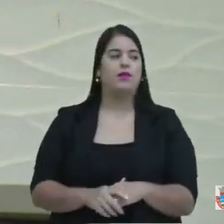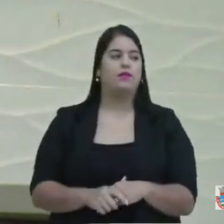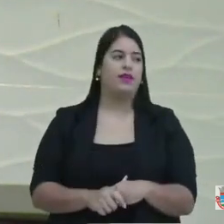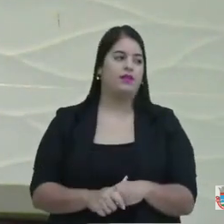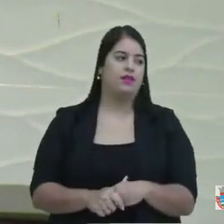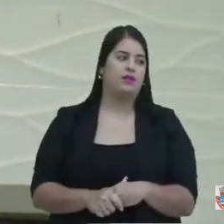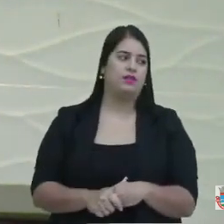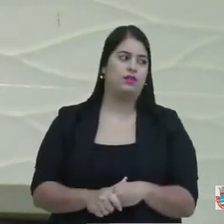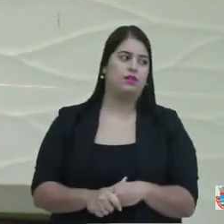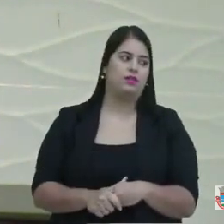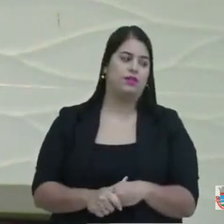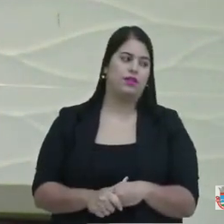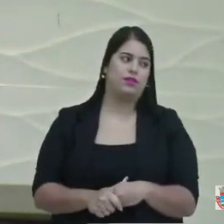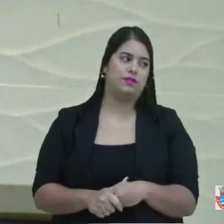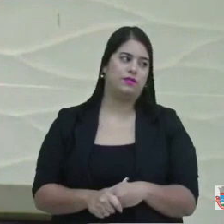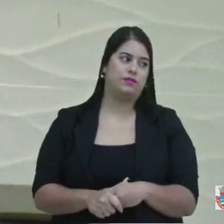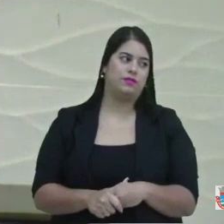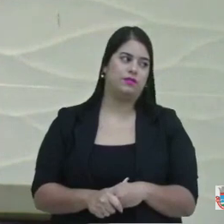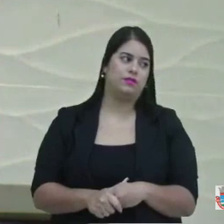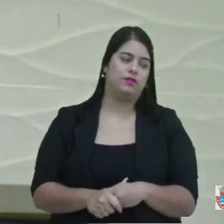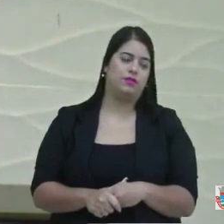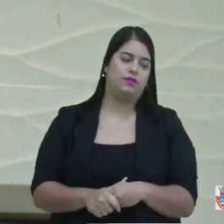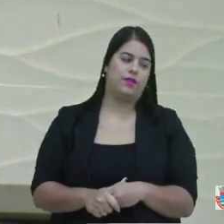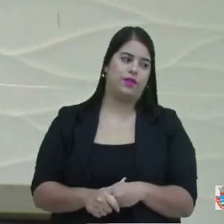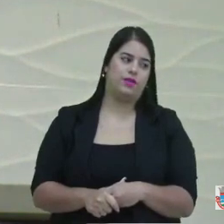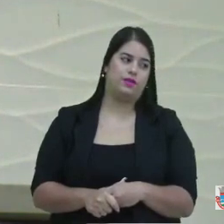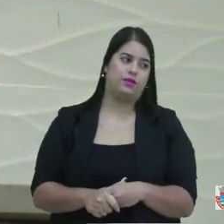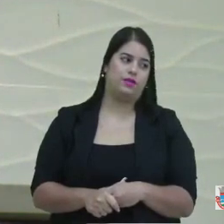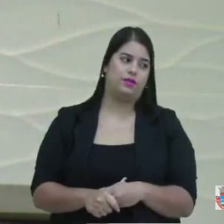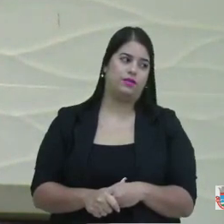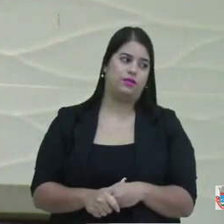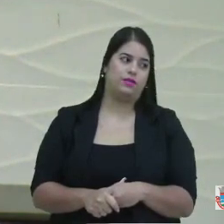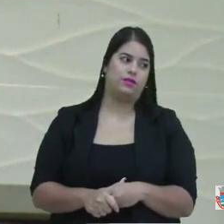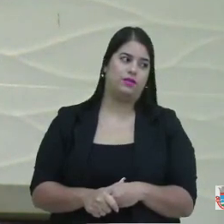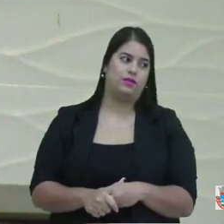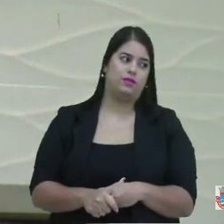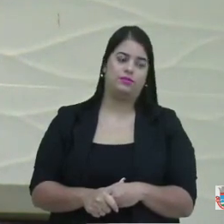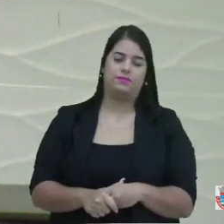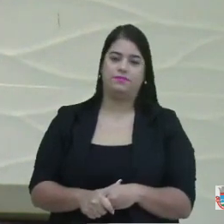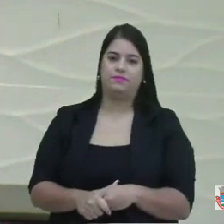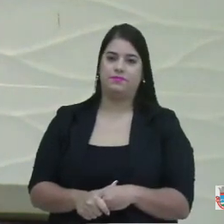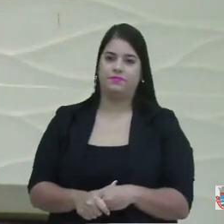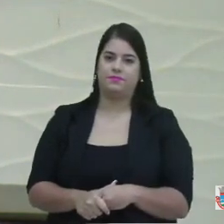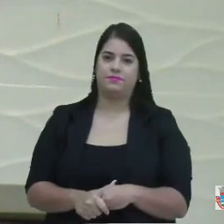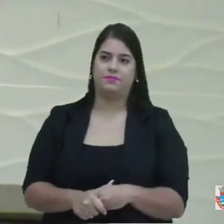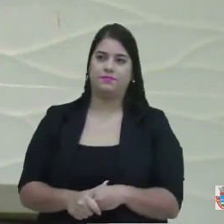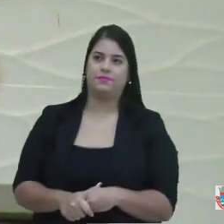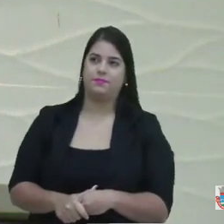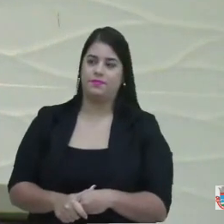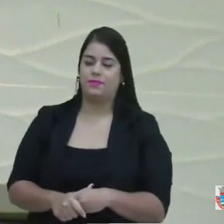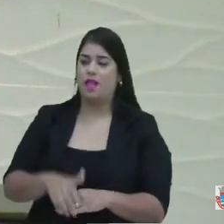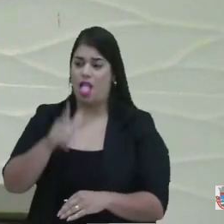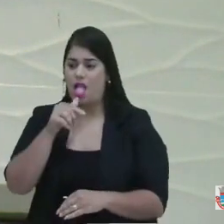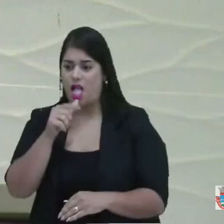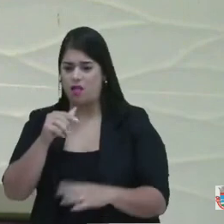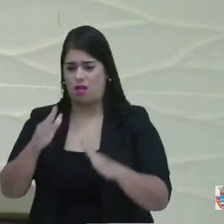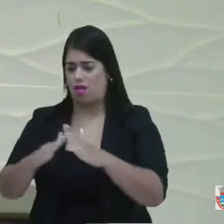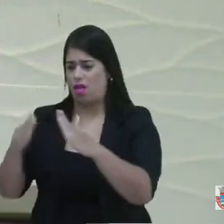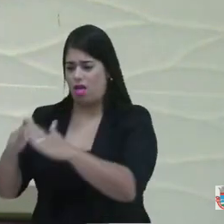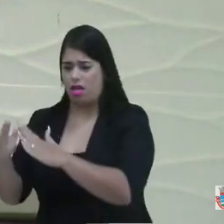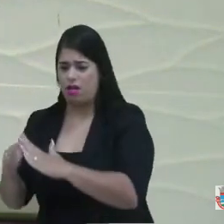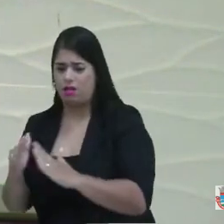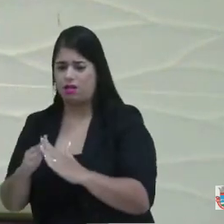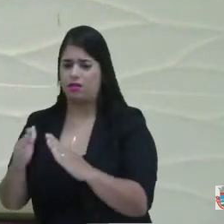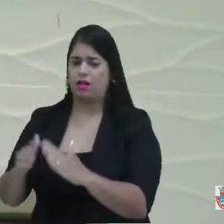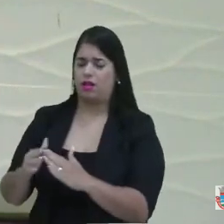Que coisa feia. Deixa a Compesa trabalhar, seu presidente. Deixa a Compesa botar água lá na vila, nas casas. Tem um